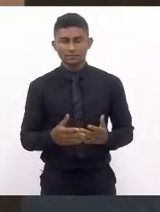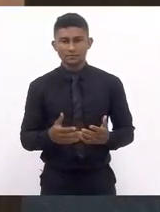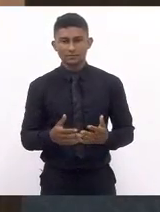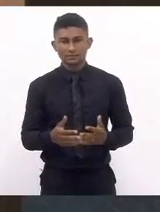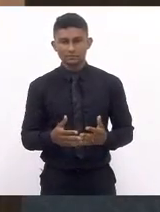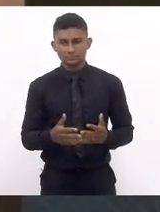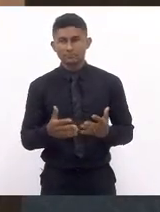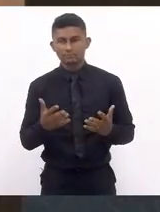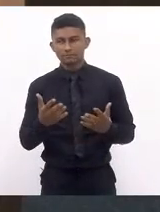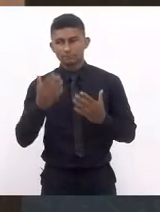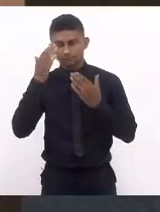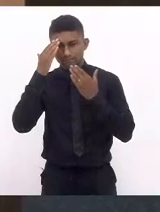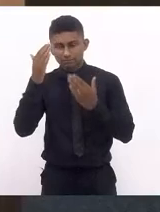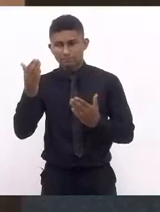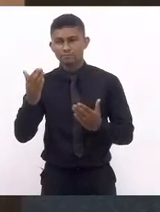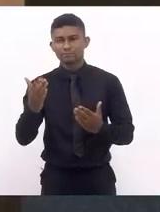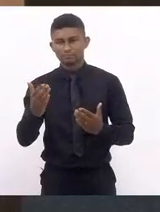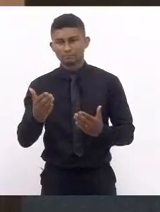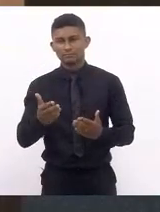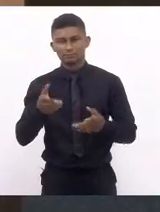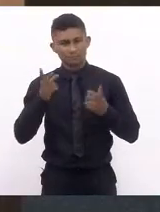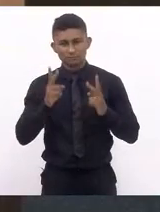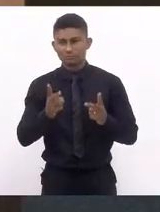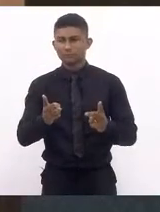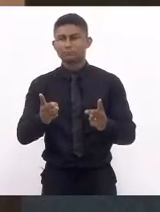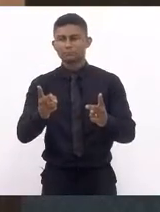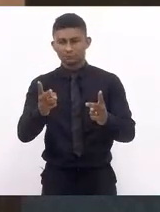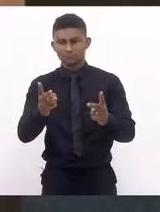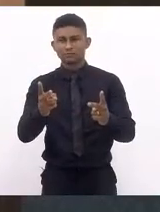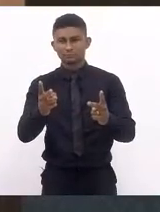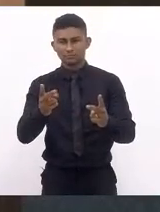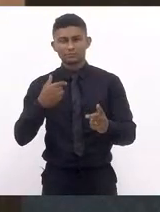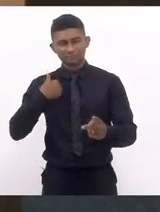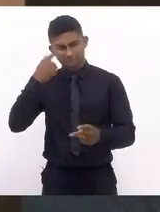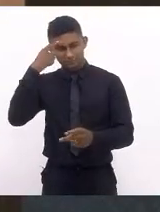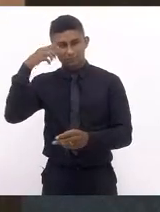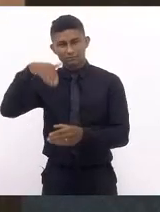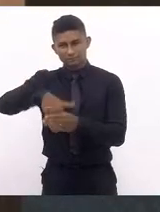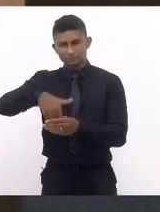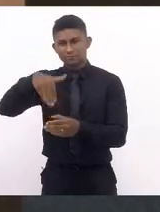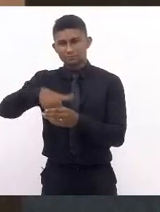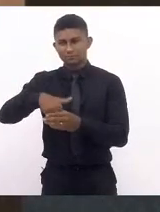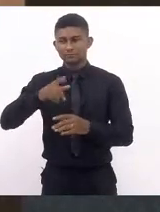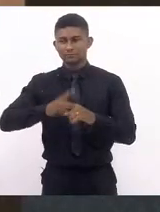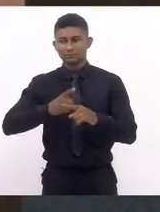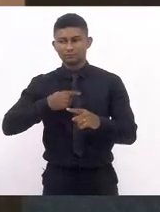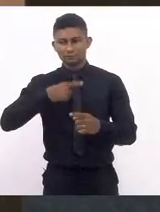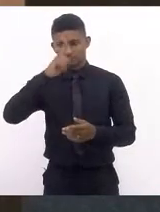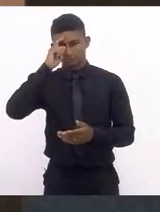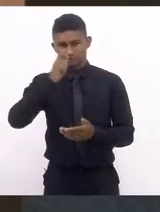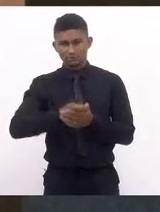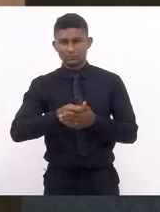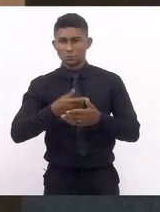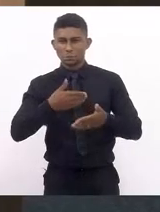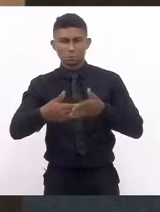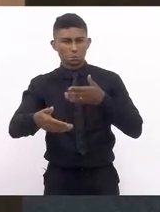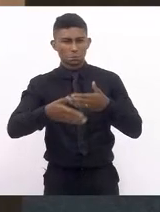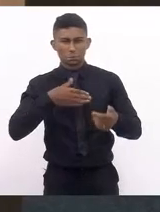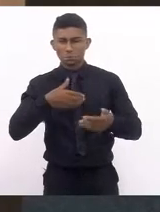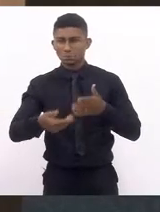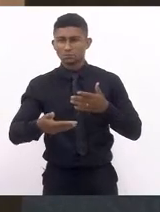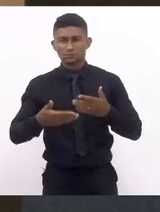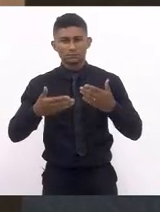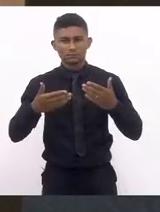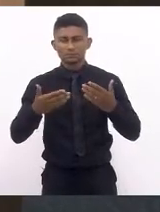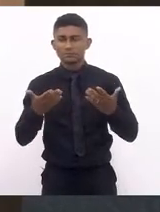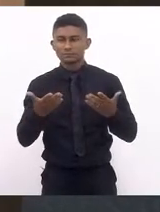aqui todas as vezes que eu vou o que eu decidi qualquer coisa não tem preço melhor